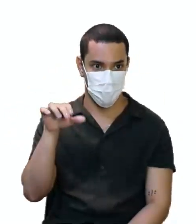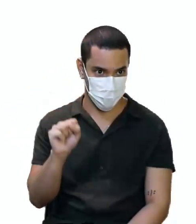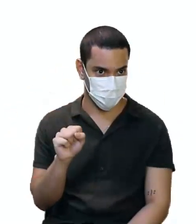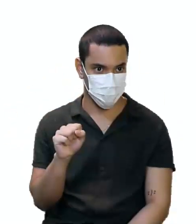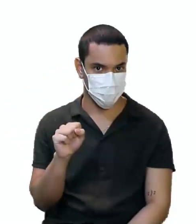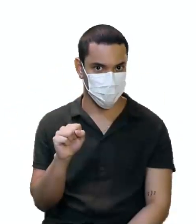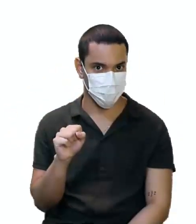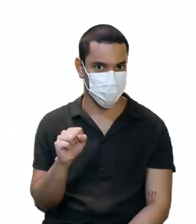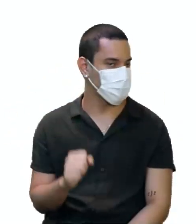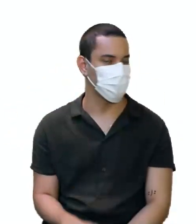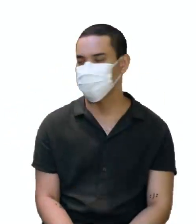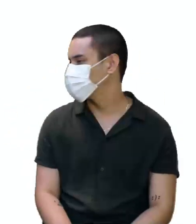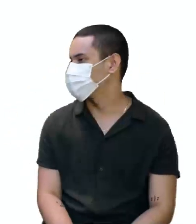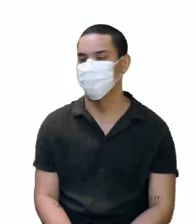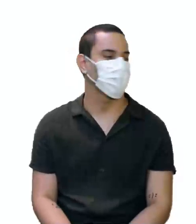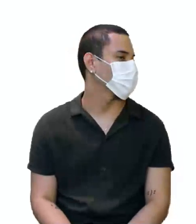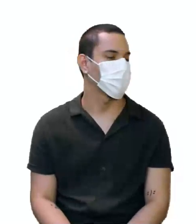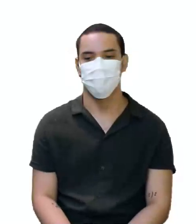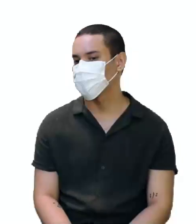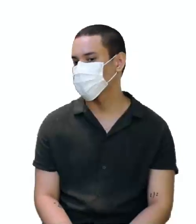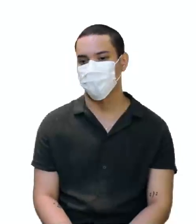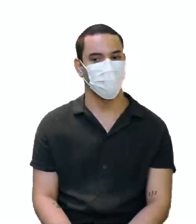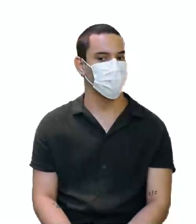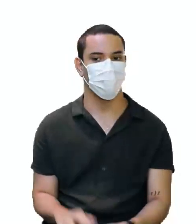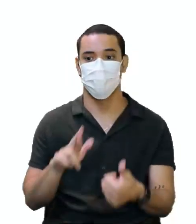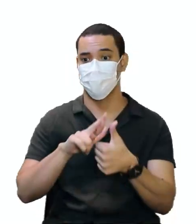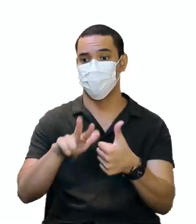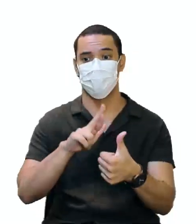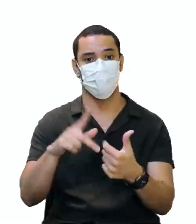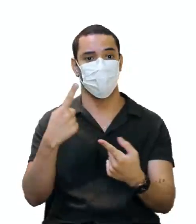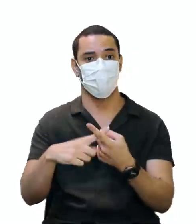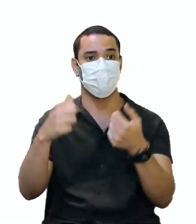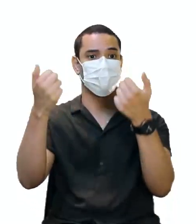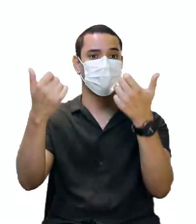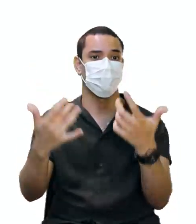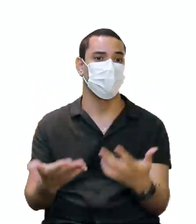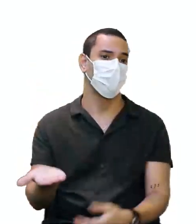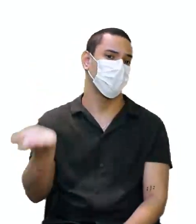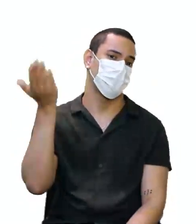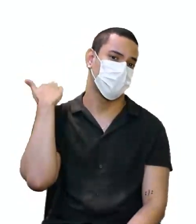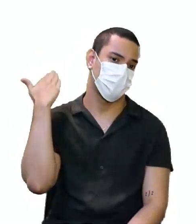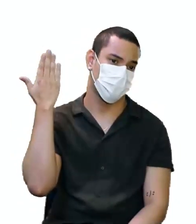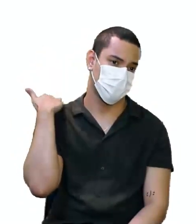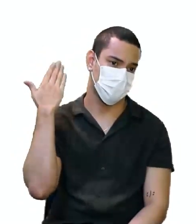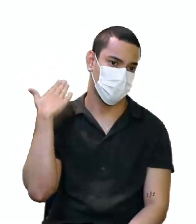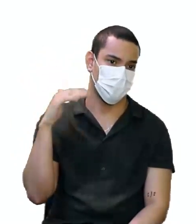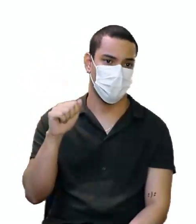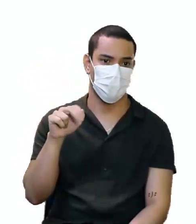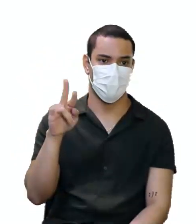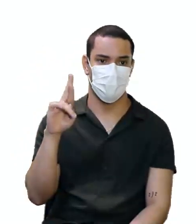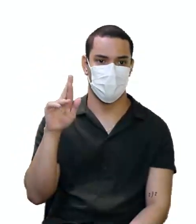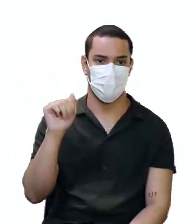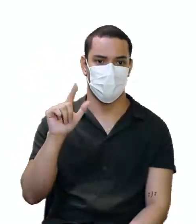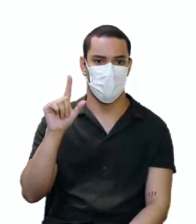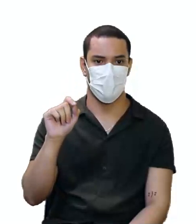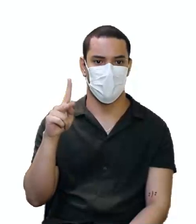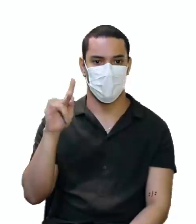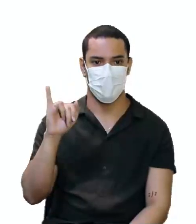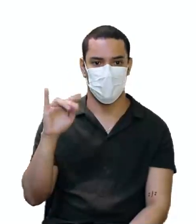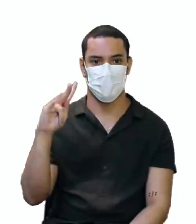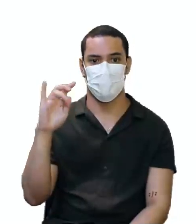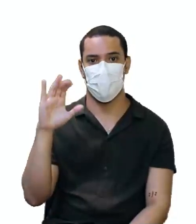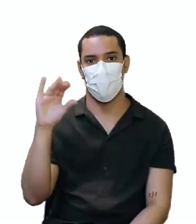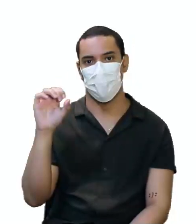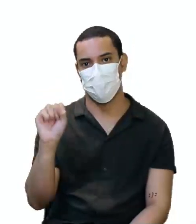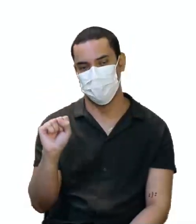sapiens? Opa, claro que não, né? A gente está falando ainda dos Australopithecus,